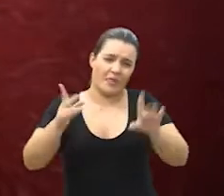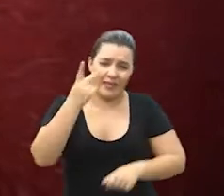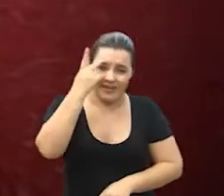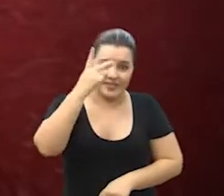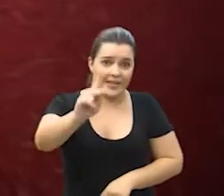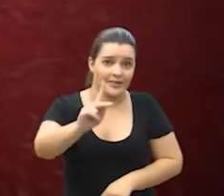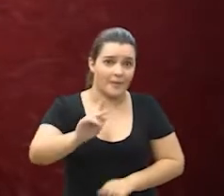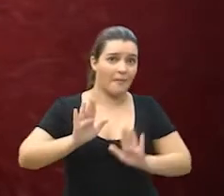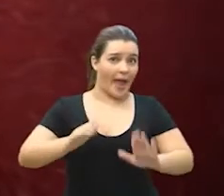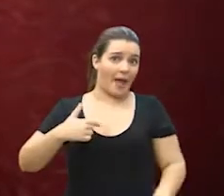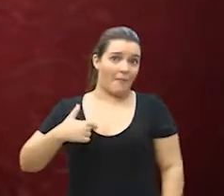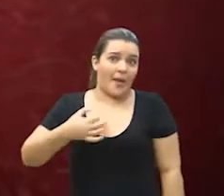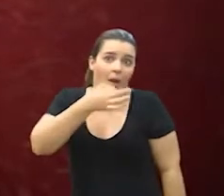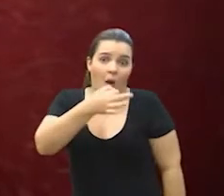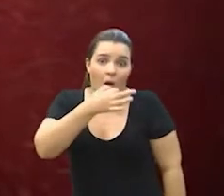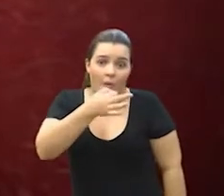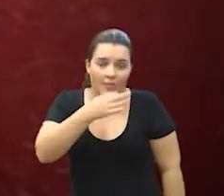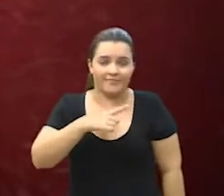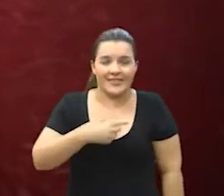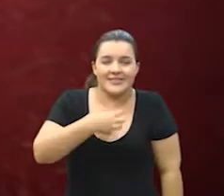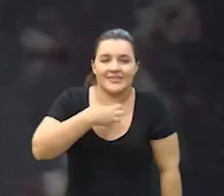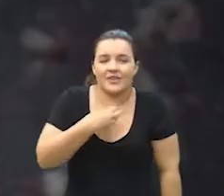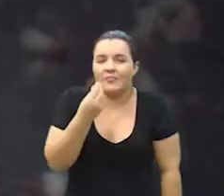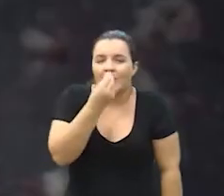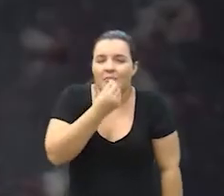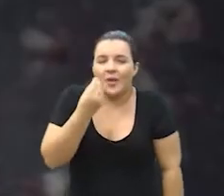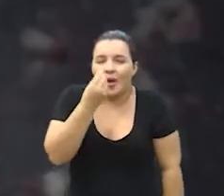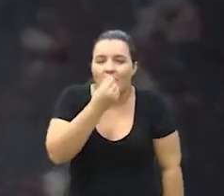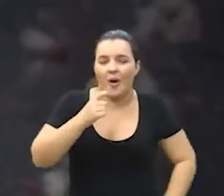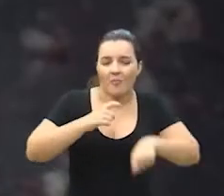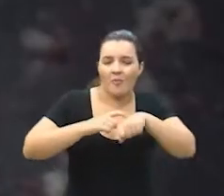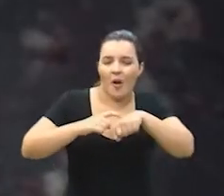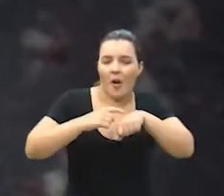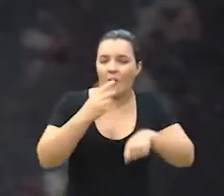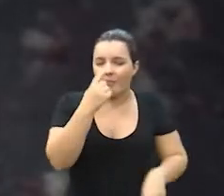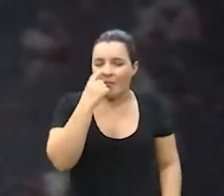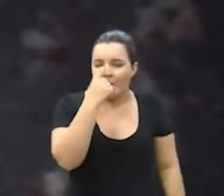problema algum. Eu prefiro com os pedacinhos do morango.